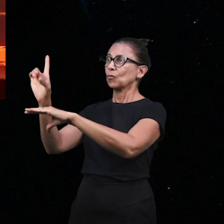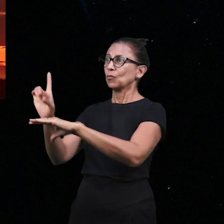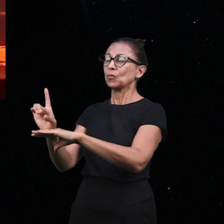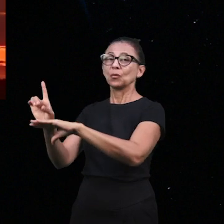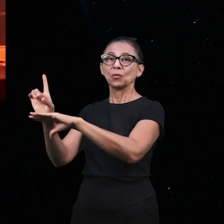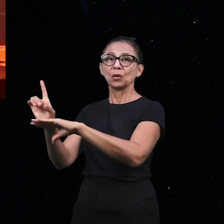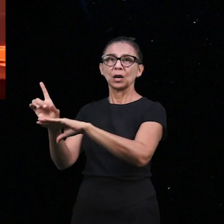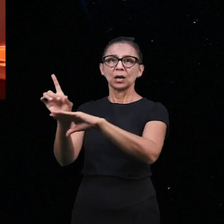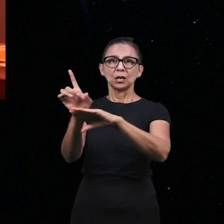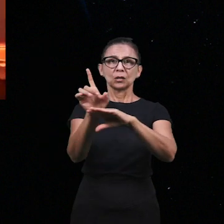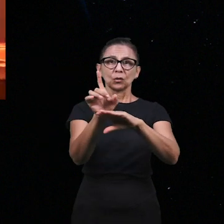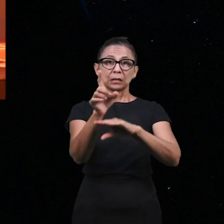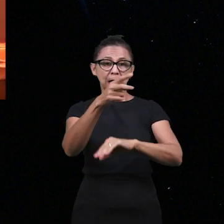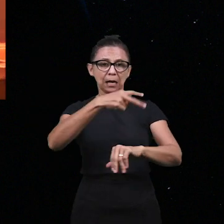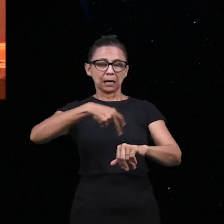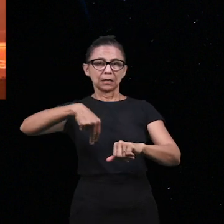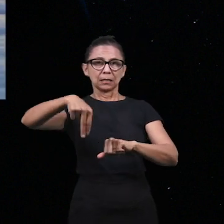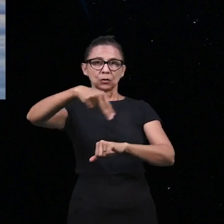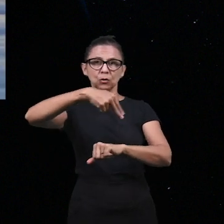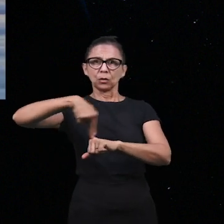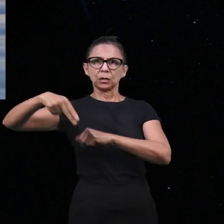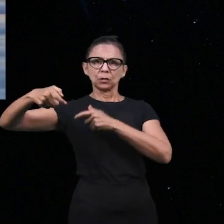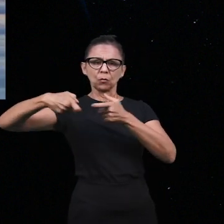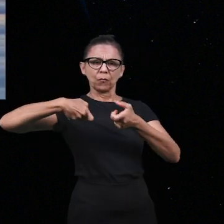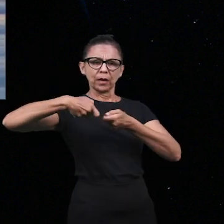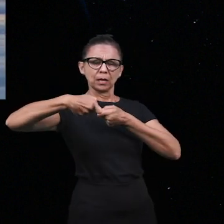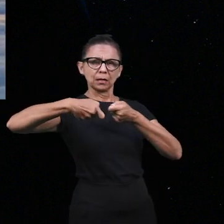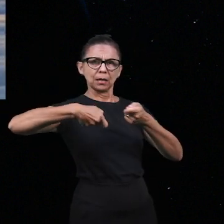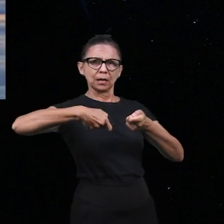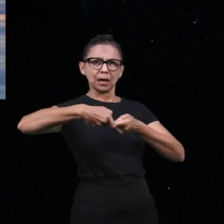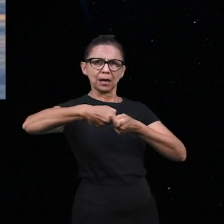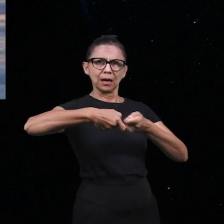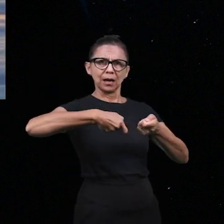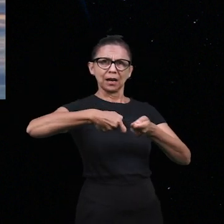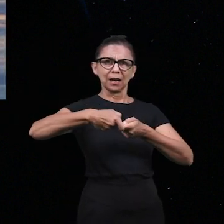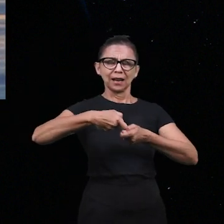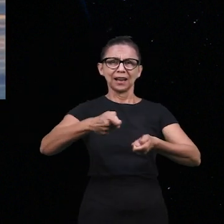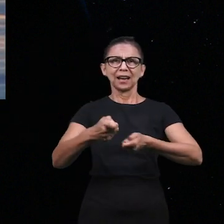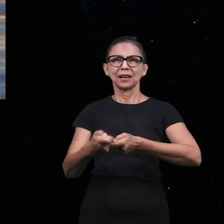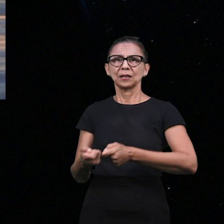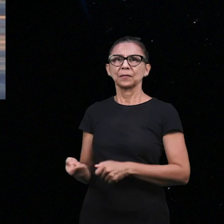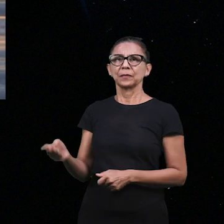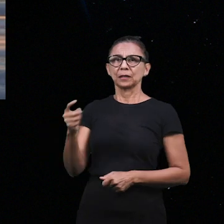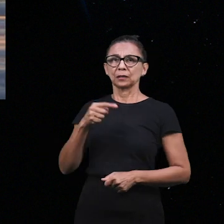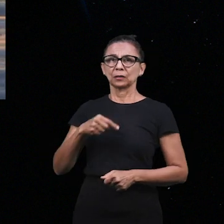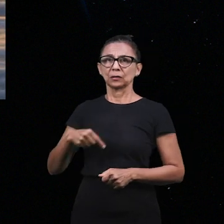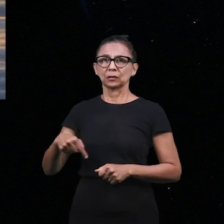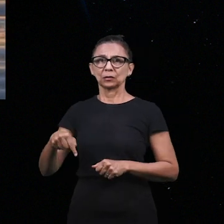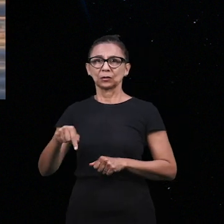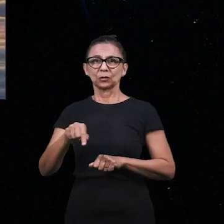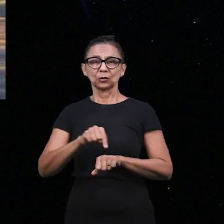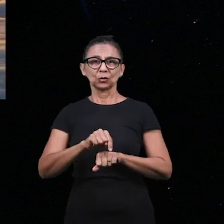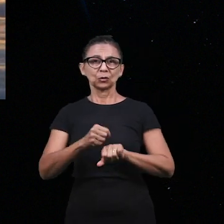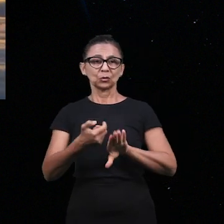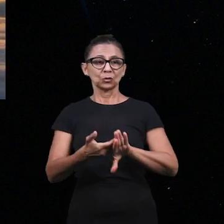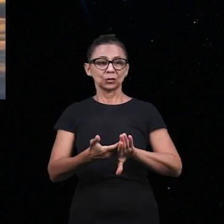com poder governará. Sim, em paz e santidade toda a terra